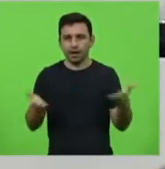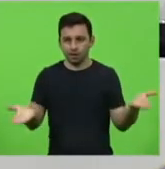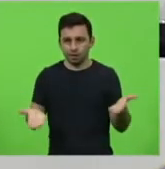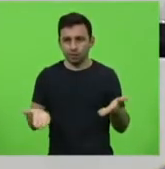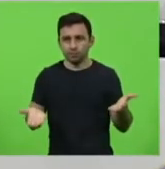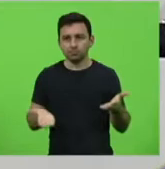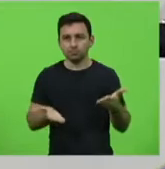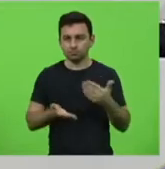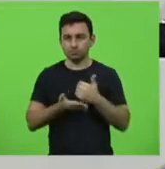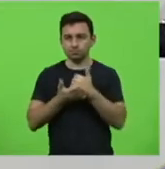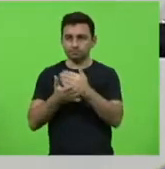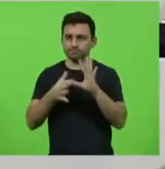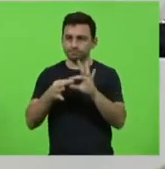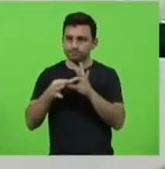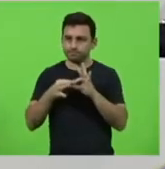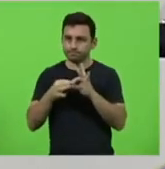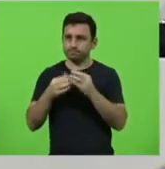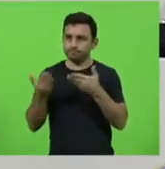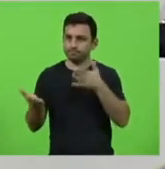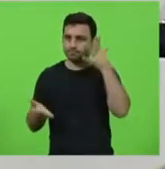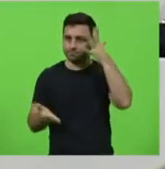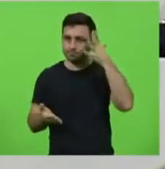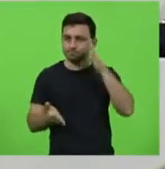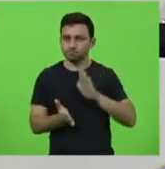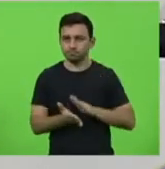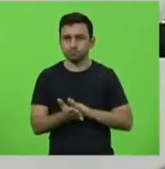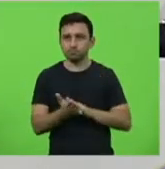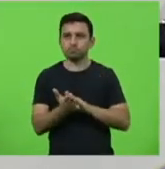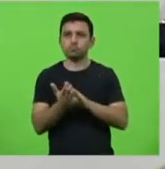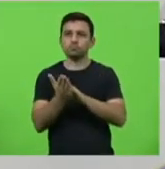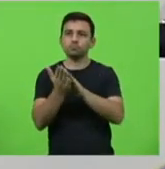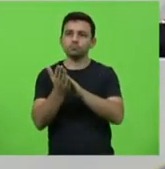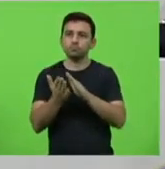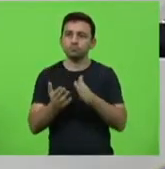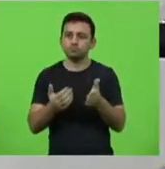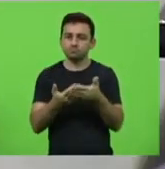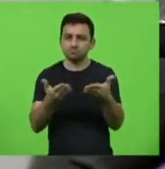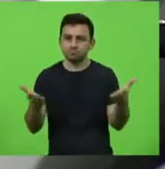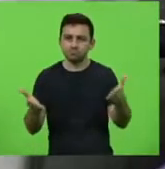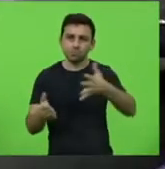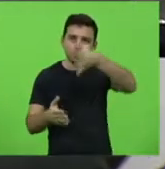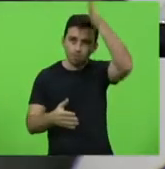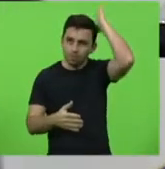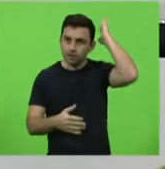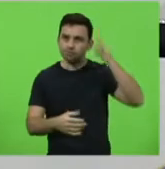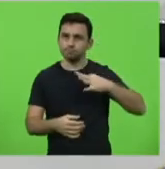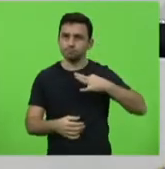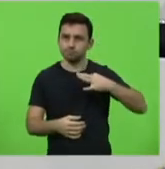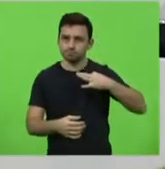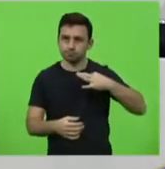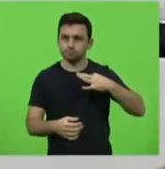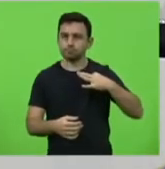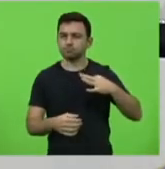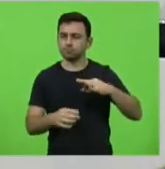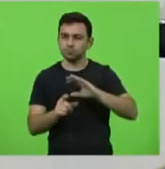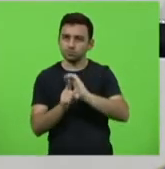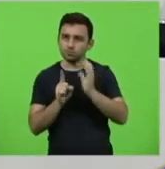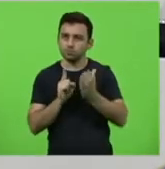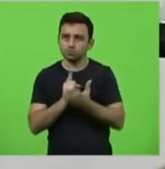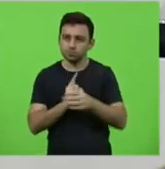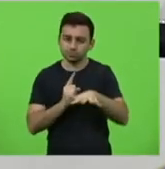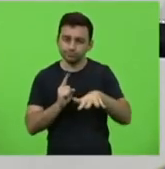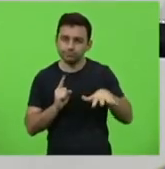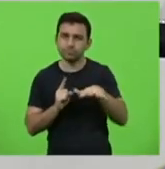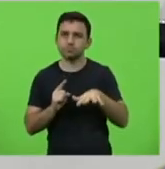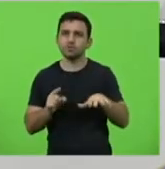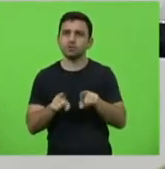em sintonia com o seu discurso, parabenizando os bombeiros voluntários, comunitários, né, que ao